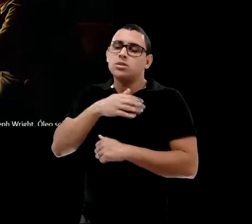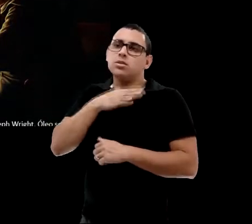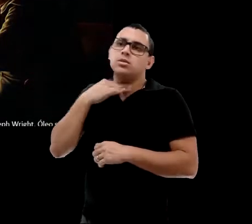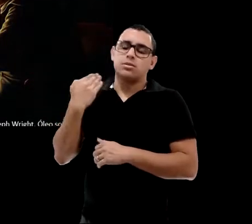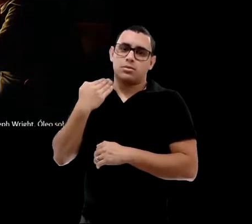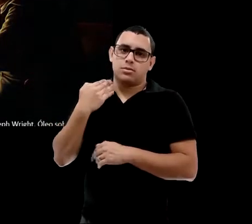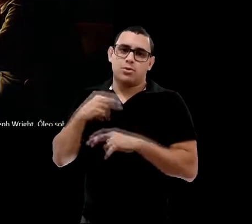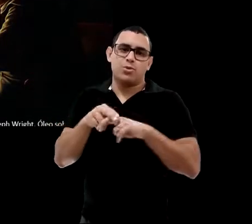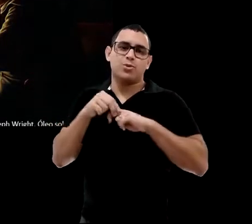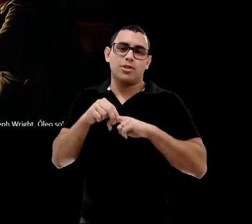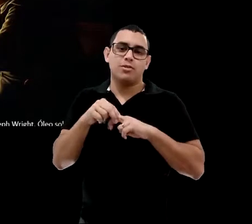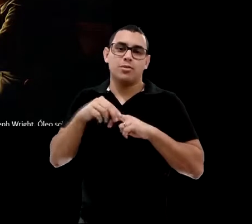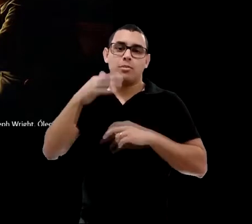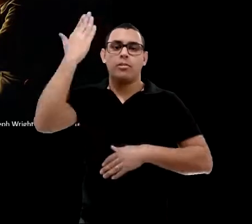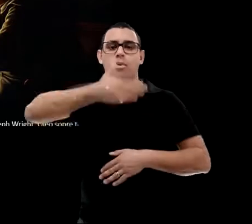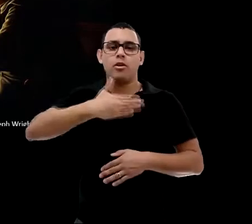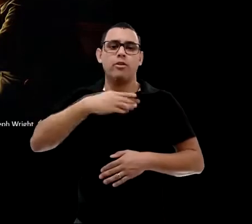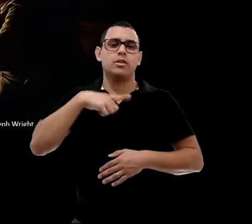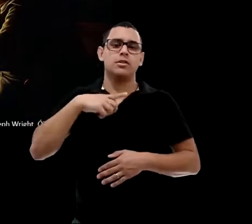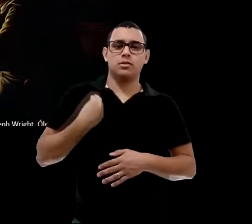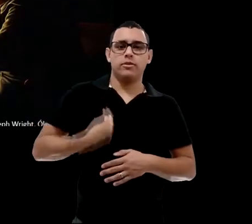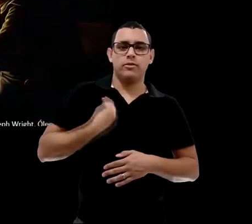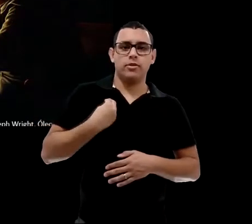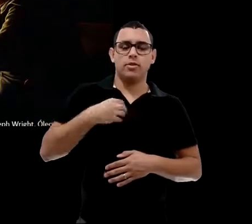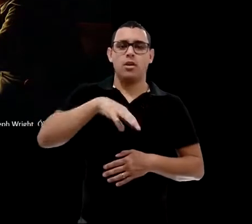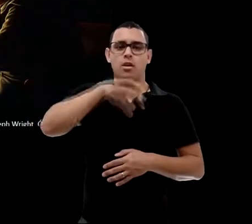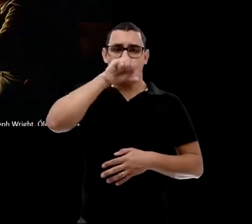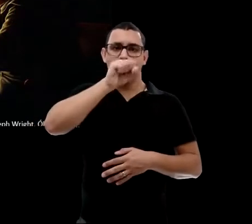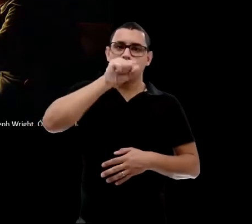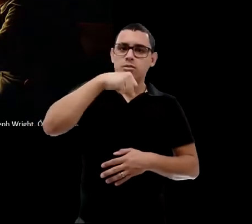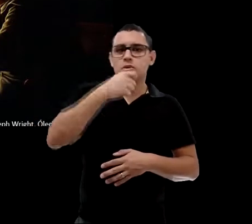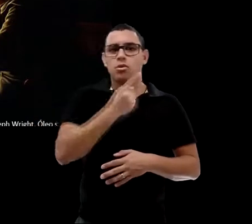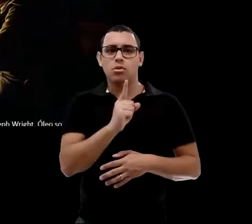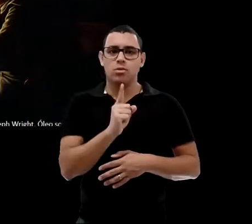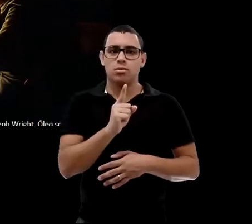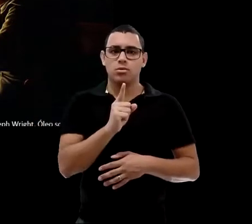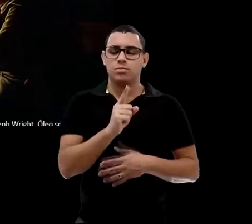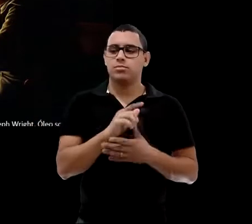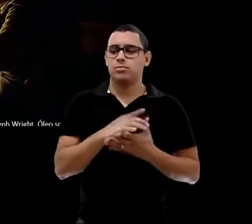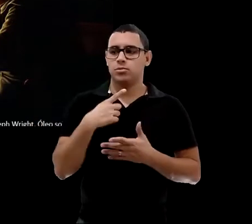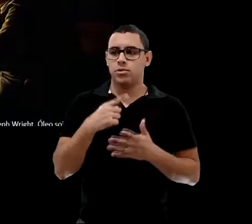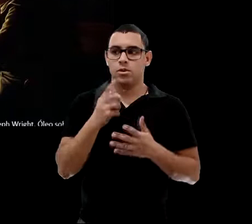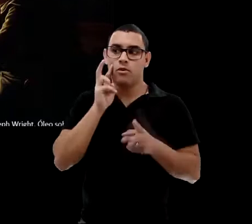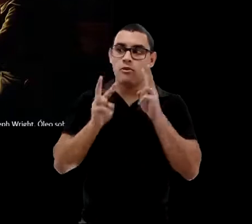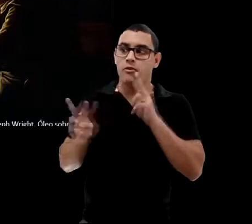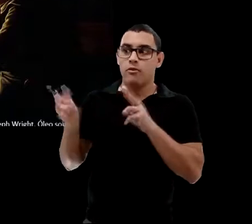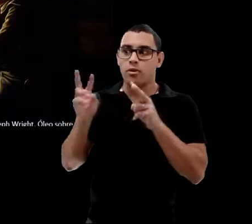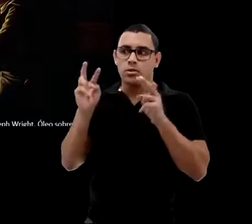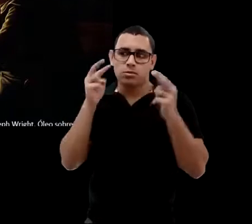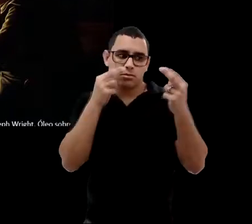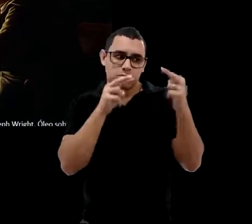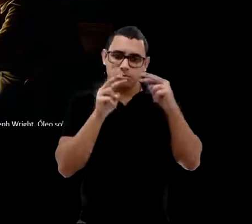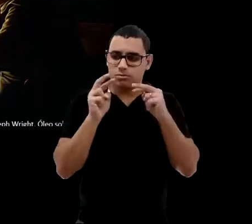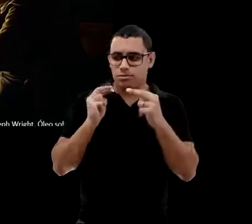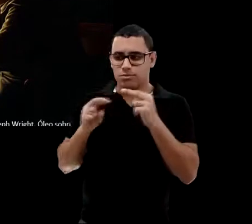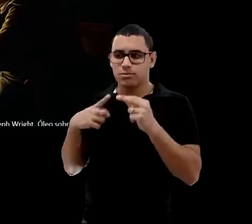o efeito da presença ou ausência do oxigênio. Portanto, um experimento científico. Os olhares revelam diferentes reações. Observe,